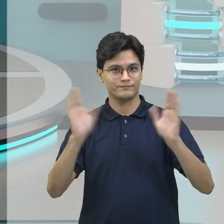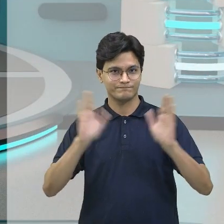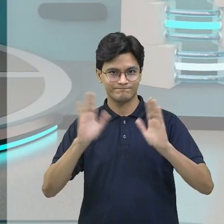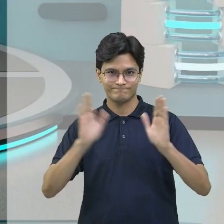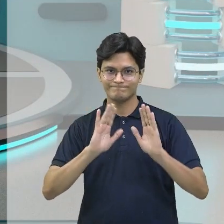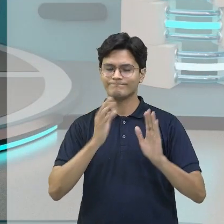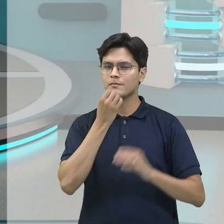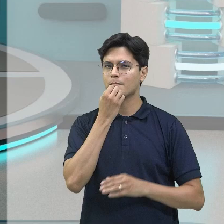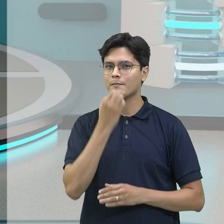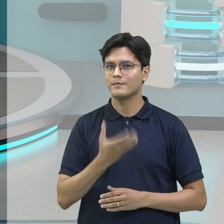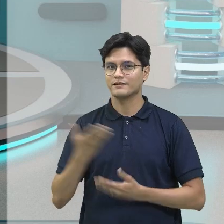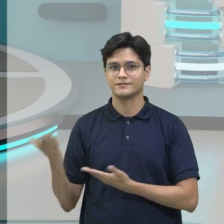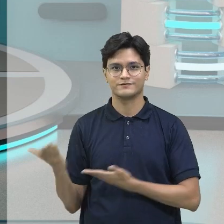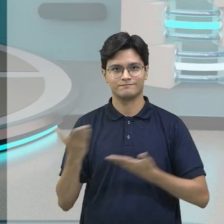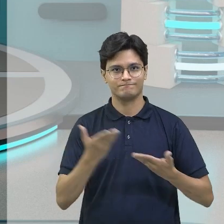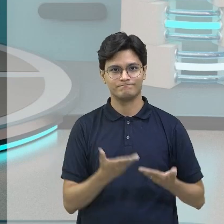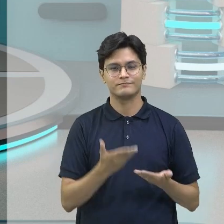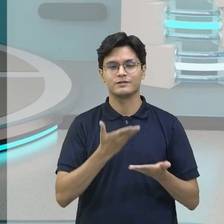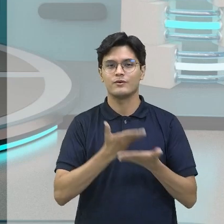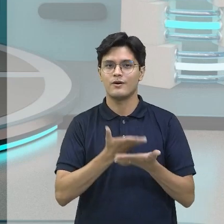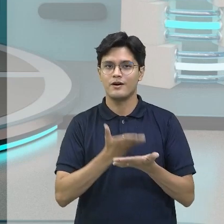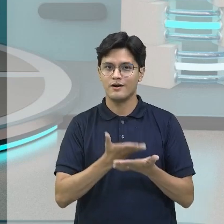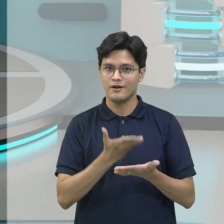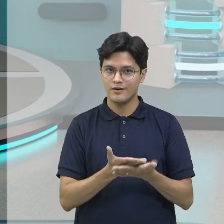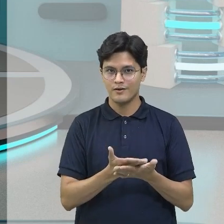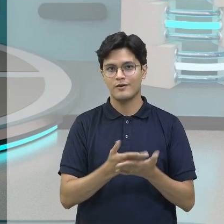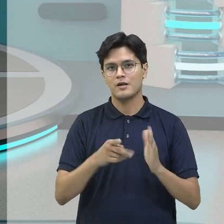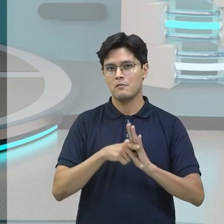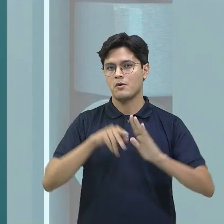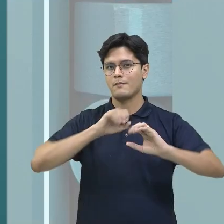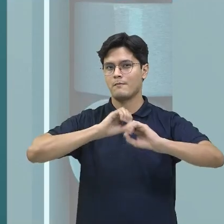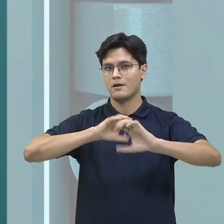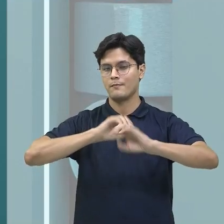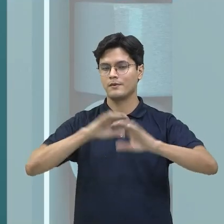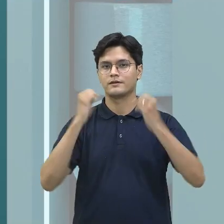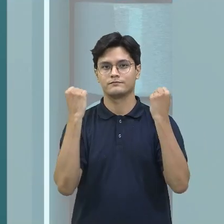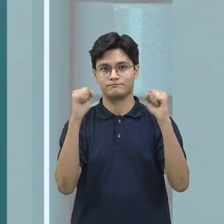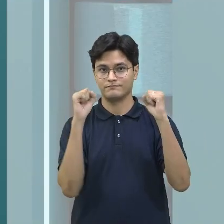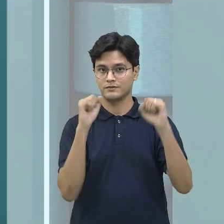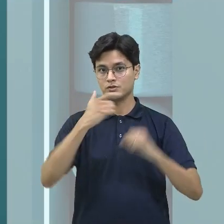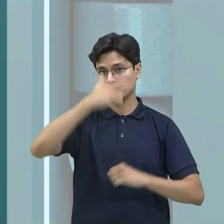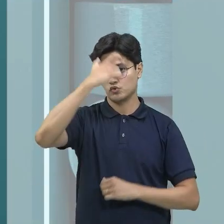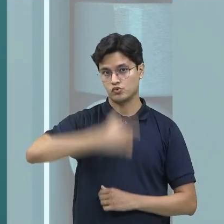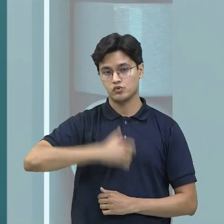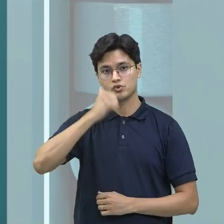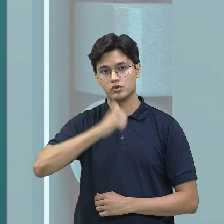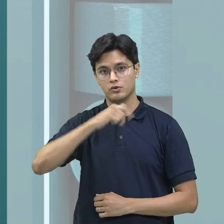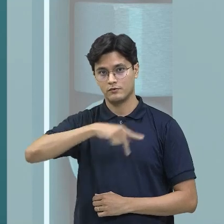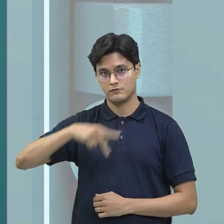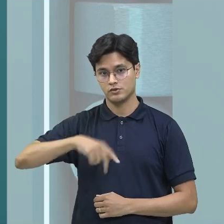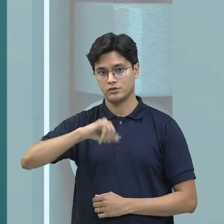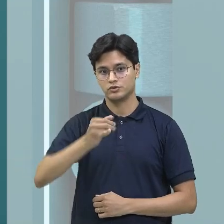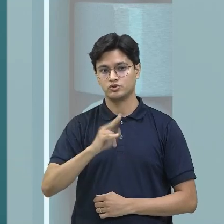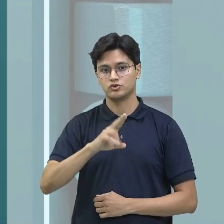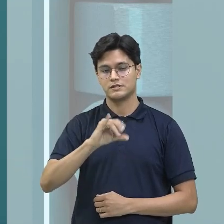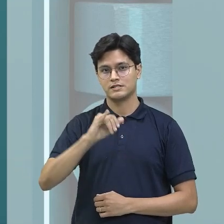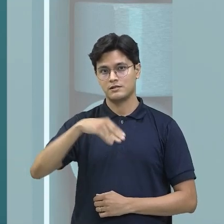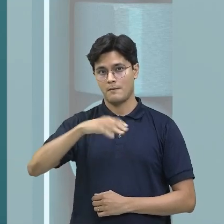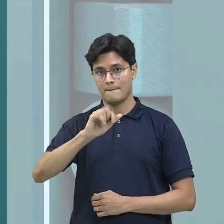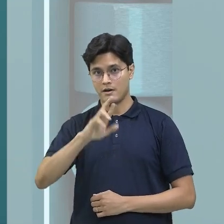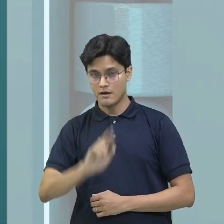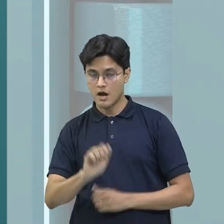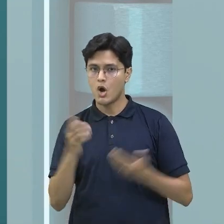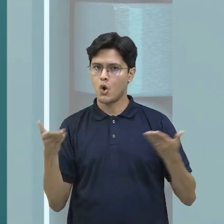gente! Sejam bem-vindos à nossa aula de Educação Física. Eu sou a professora Jucimara Brito e estou aqui junto